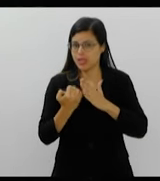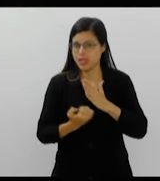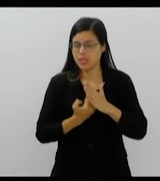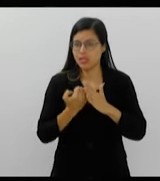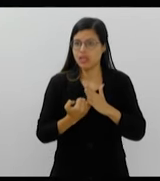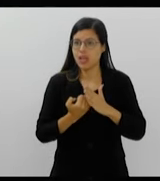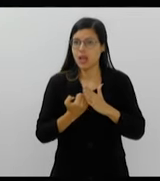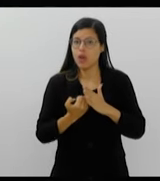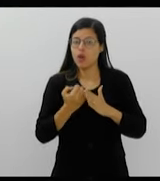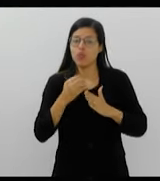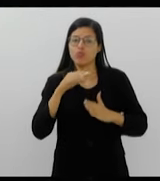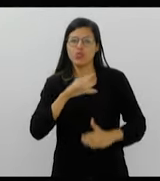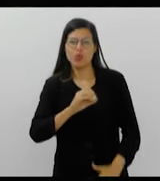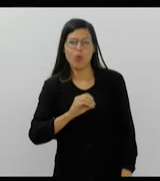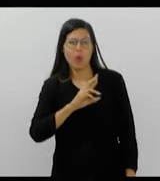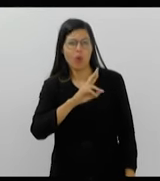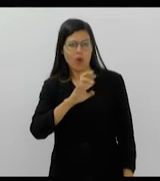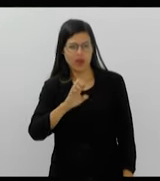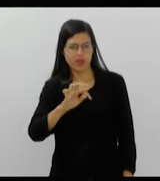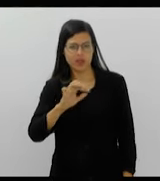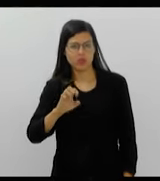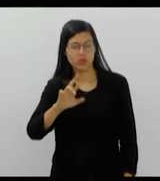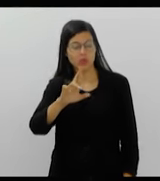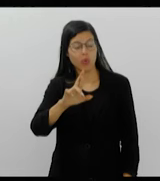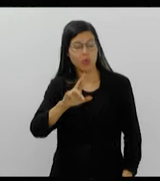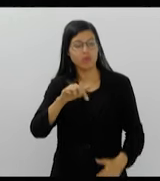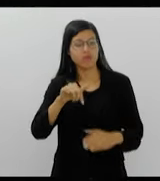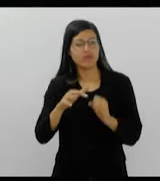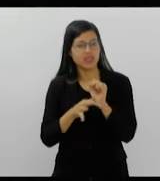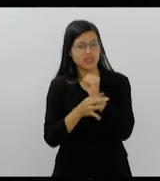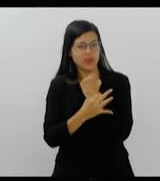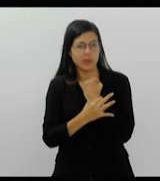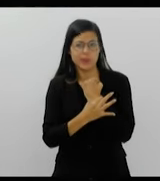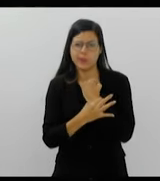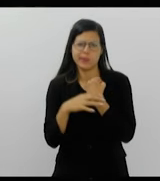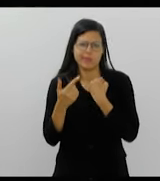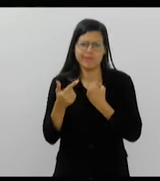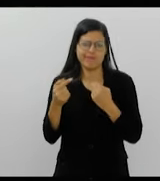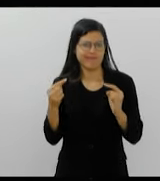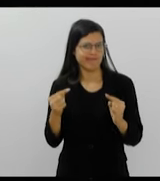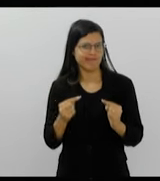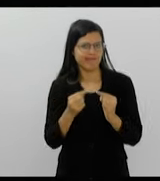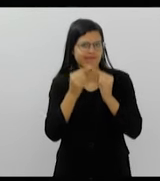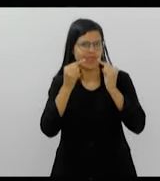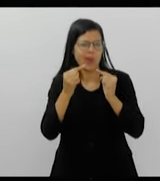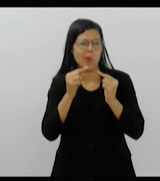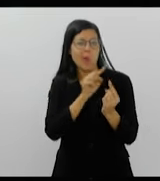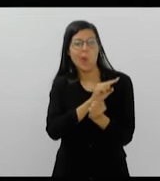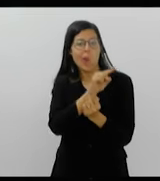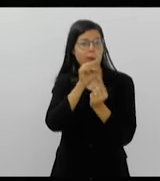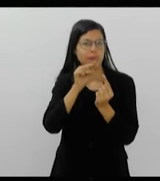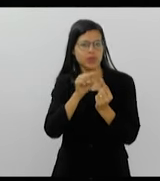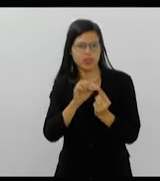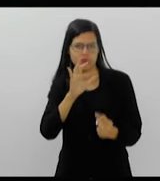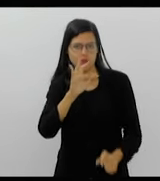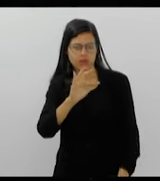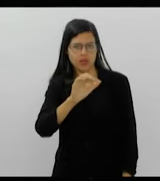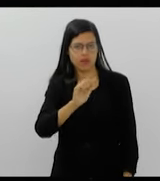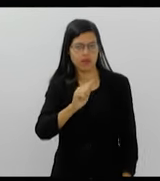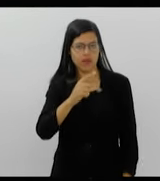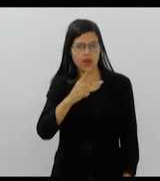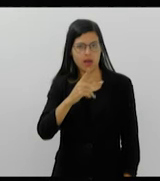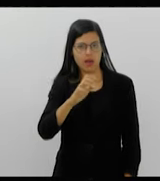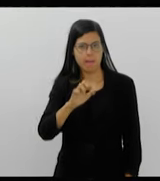de corretoras e seguros, o que nada tem a ver com a missão e propósito da FAPERJ. A